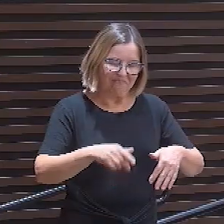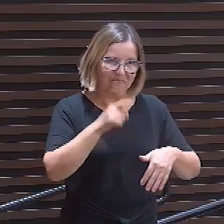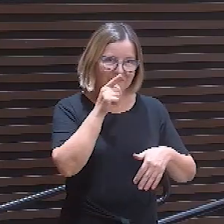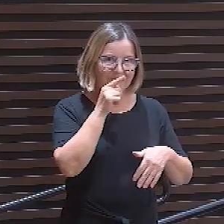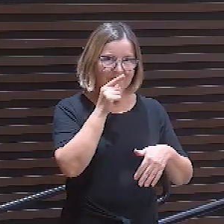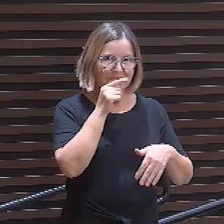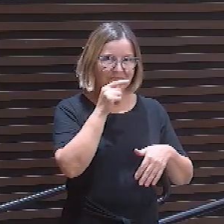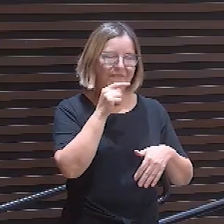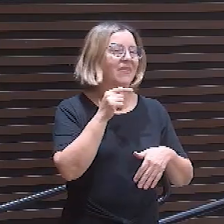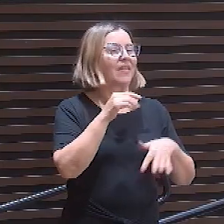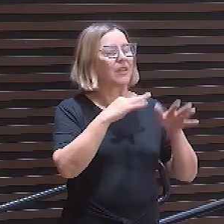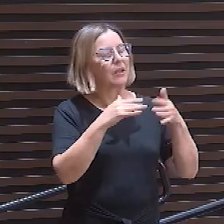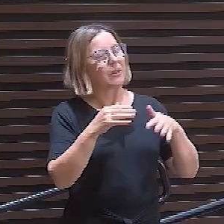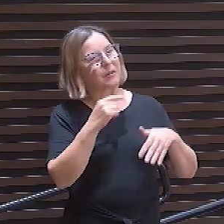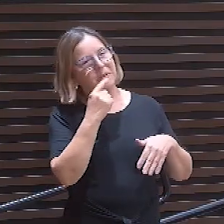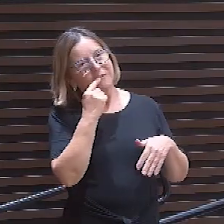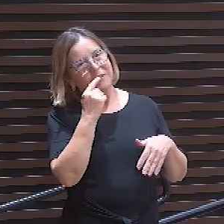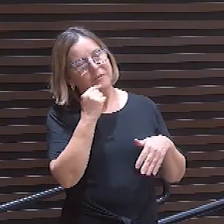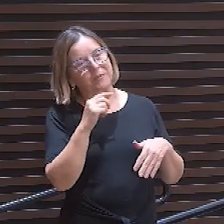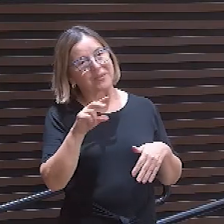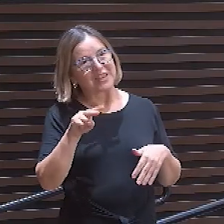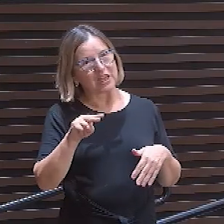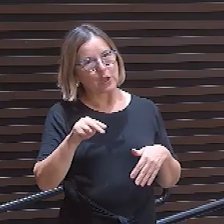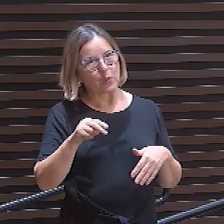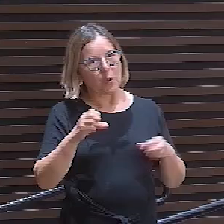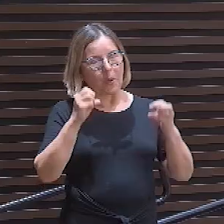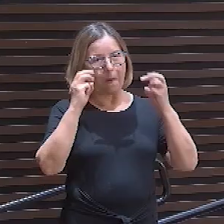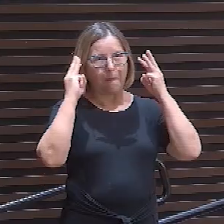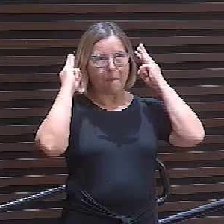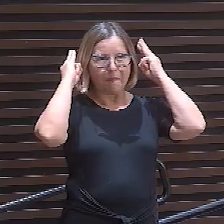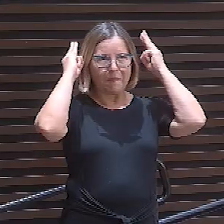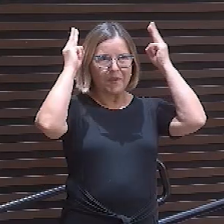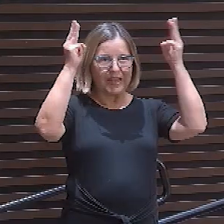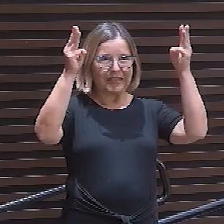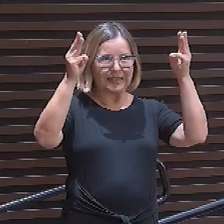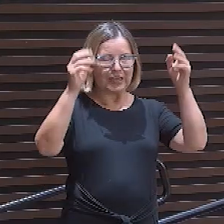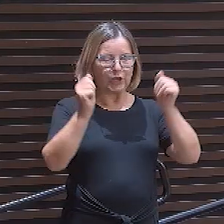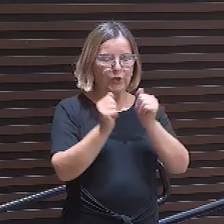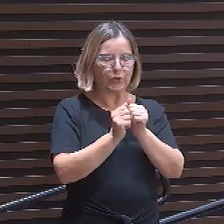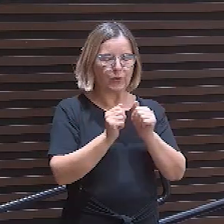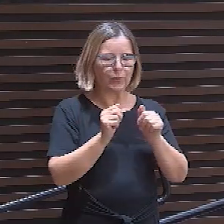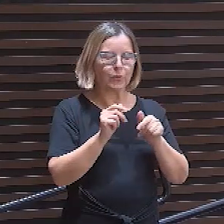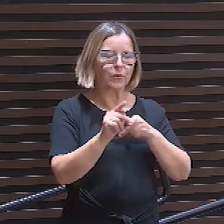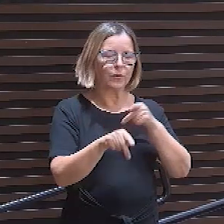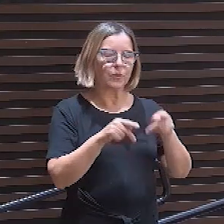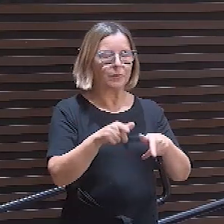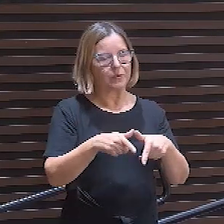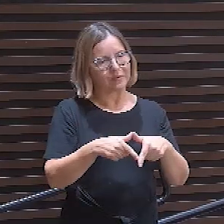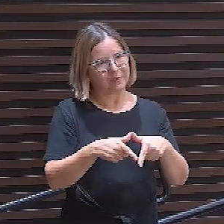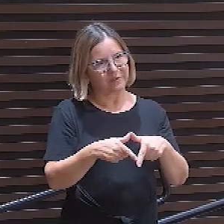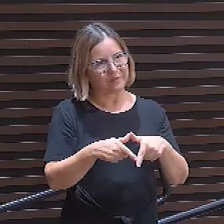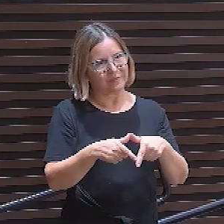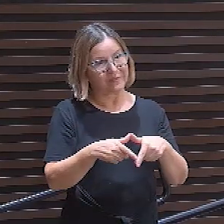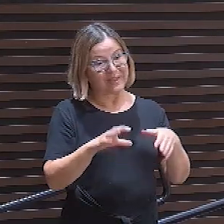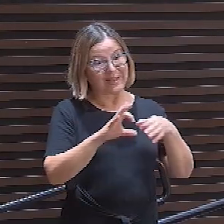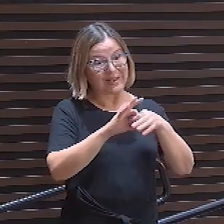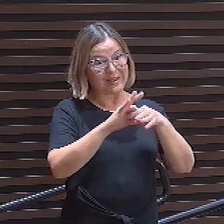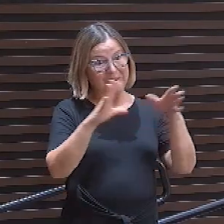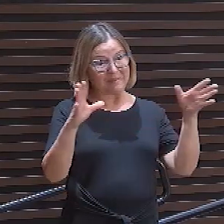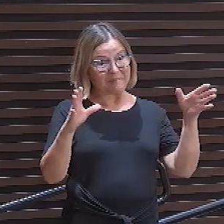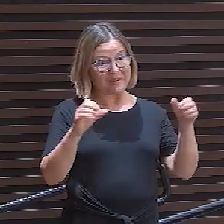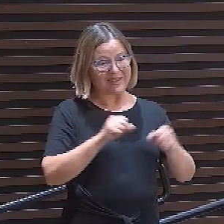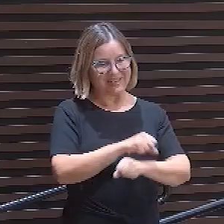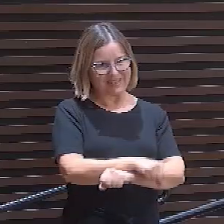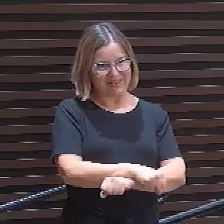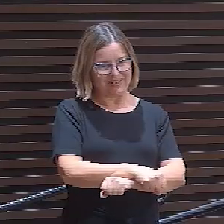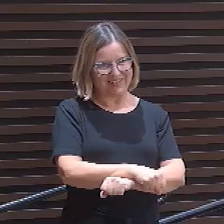Assim como Moisés e os israelitas foram libertos da escravidão do Egito, nós, em união com Cristo, somos